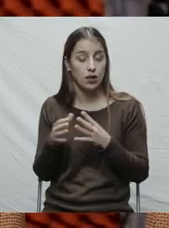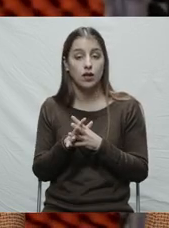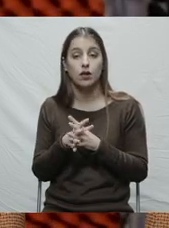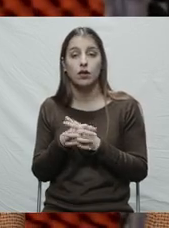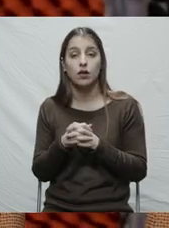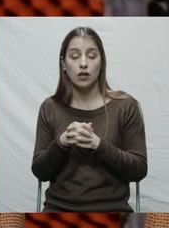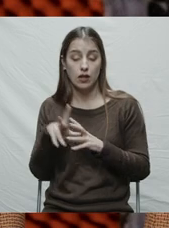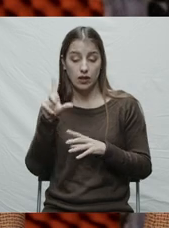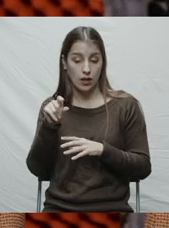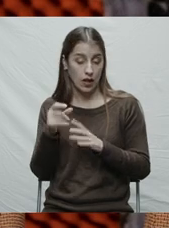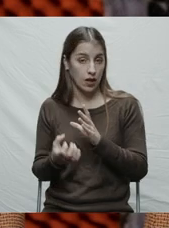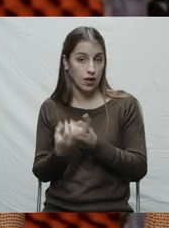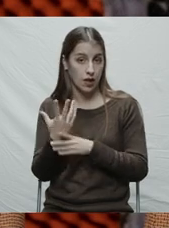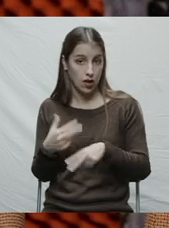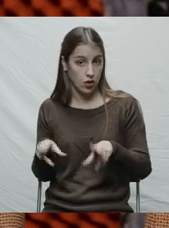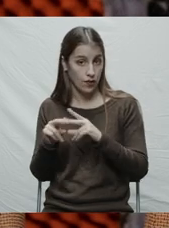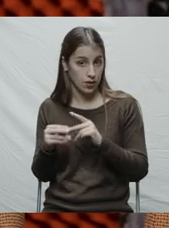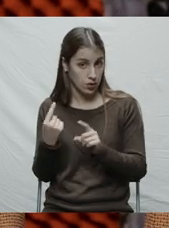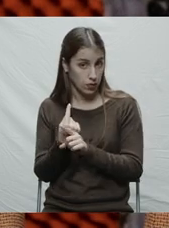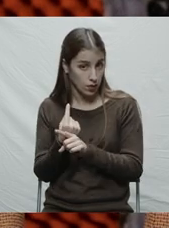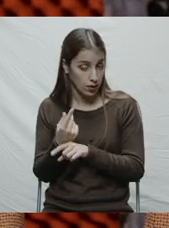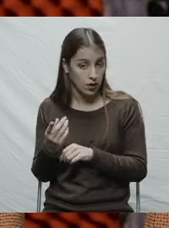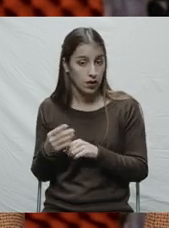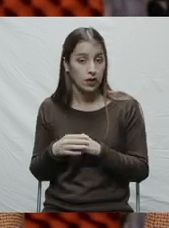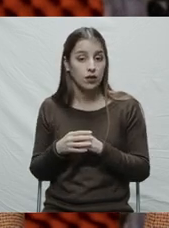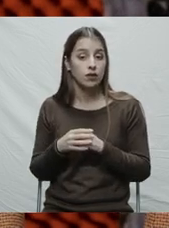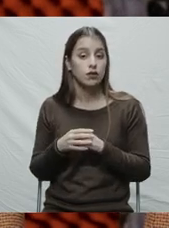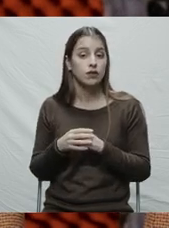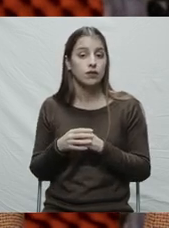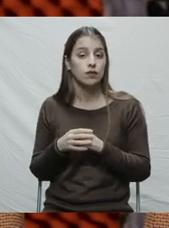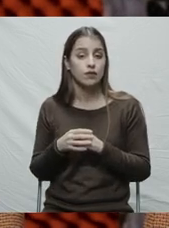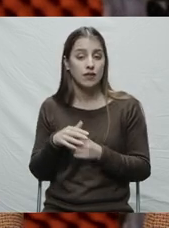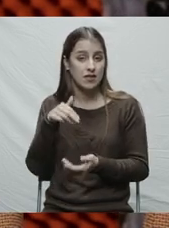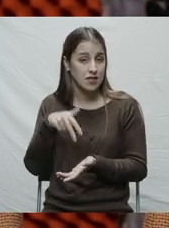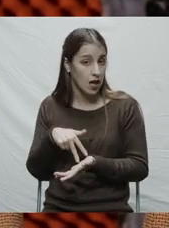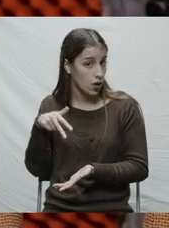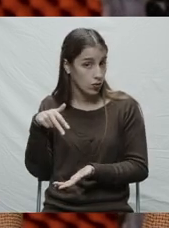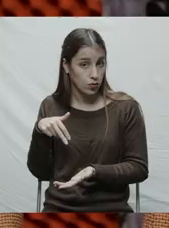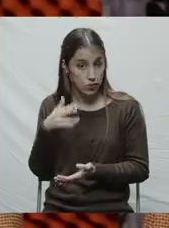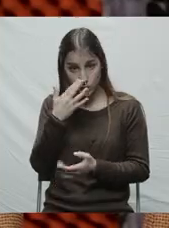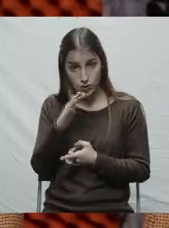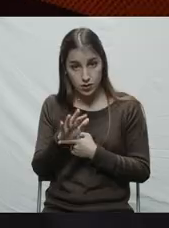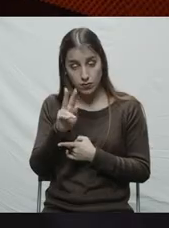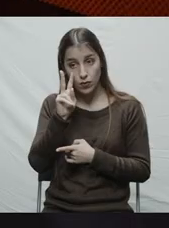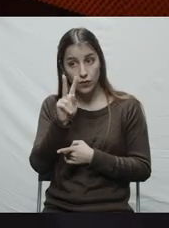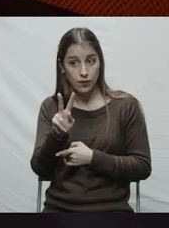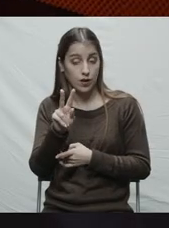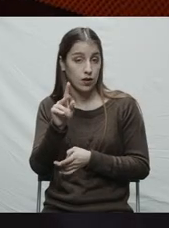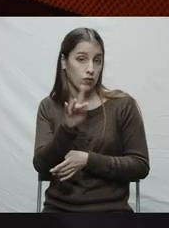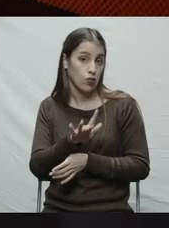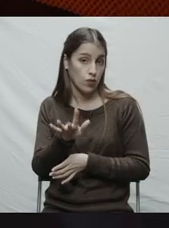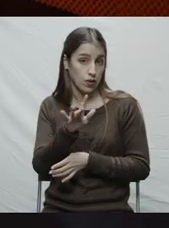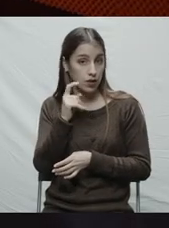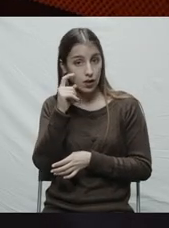outro sentido, a partir daí. O Body Alphabet do Sigmund Moll, questões de saltos, questões do